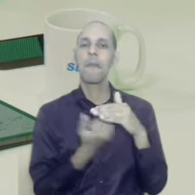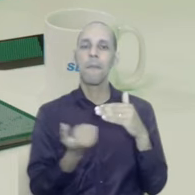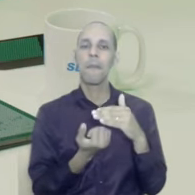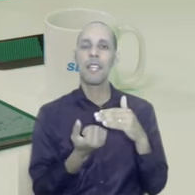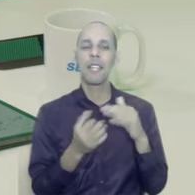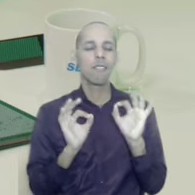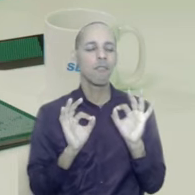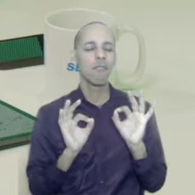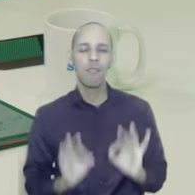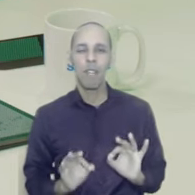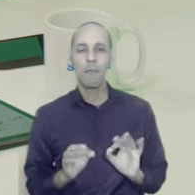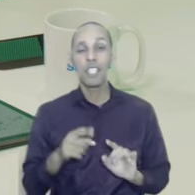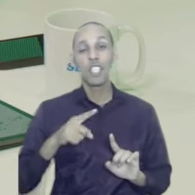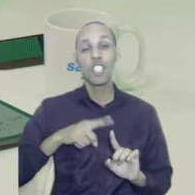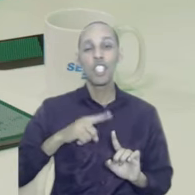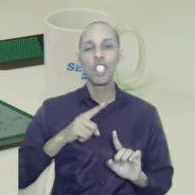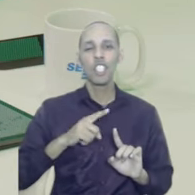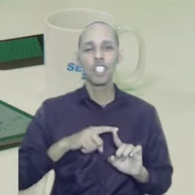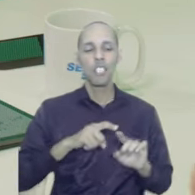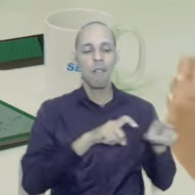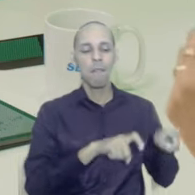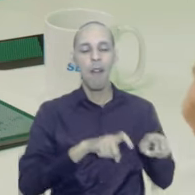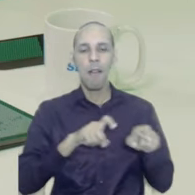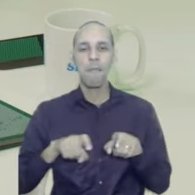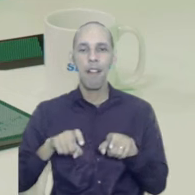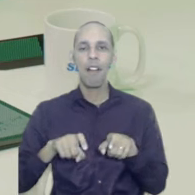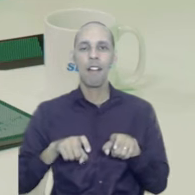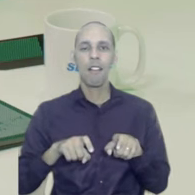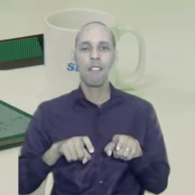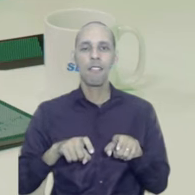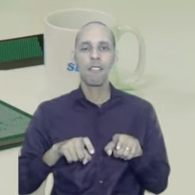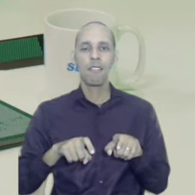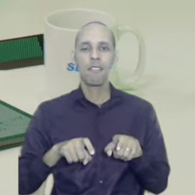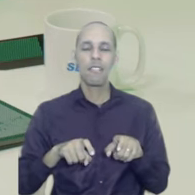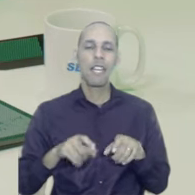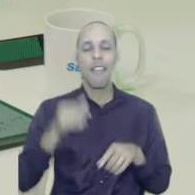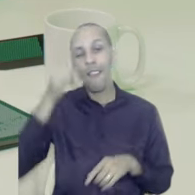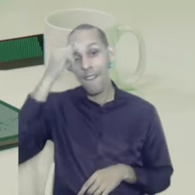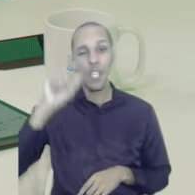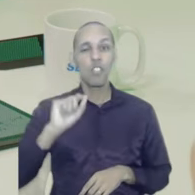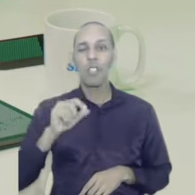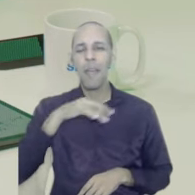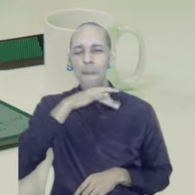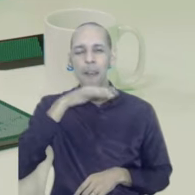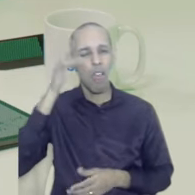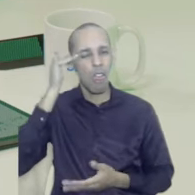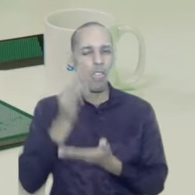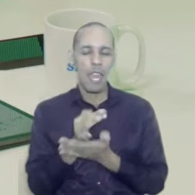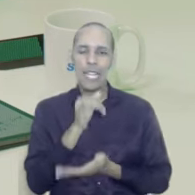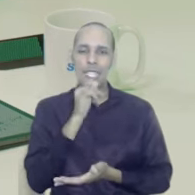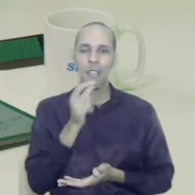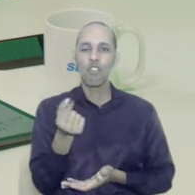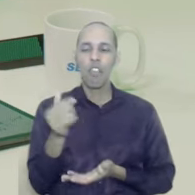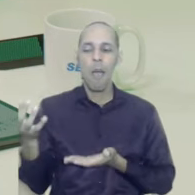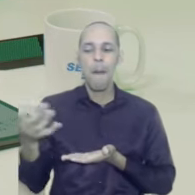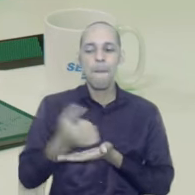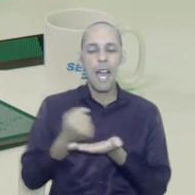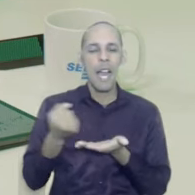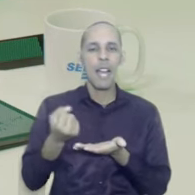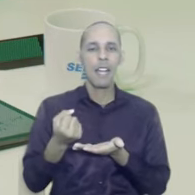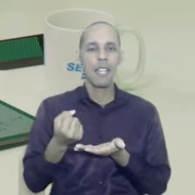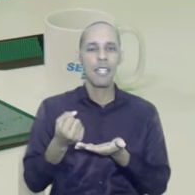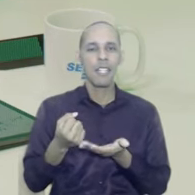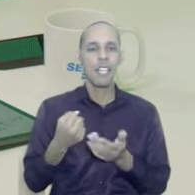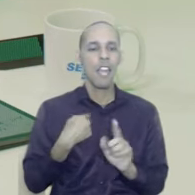Então você evita às vezes ma fé onde é tomado um recurso para por exemplo plantar trigo e